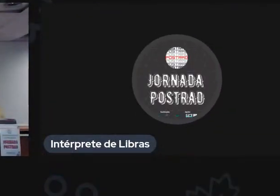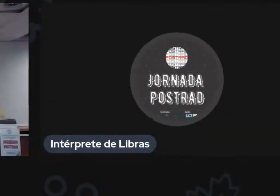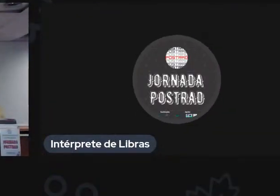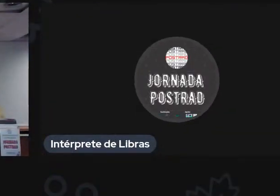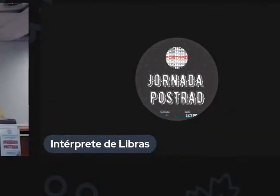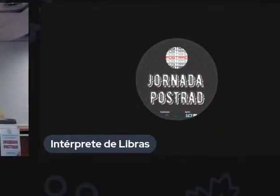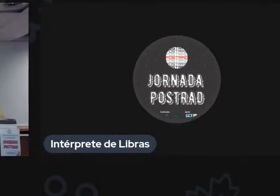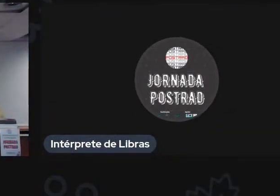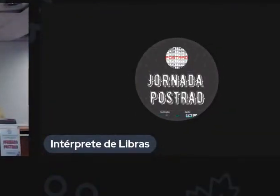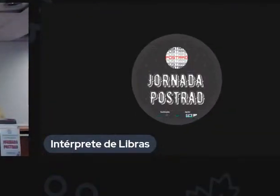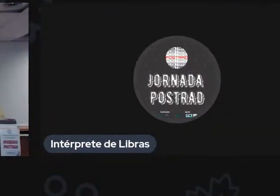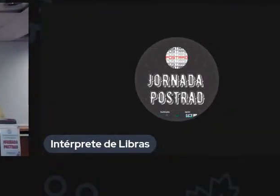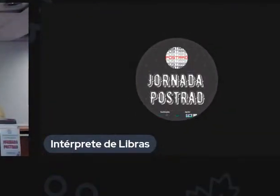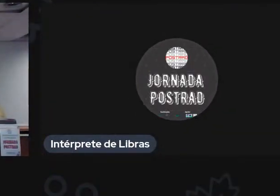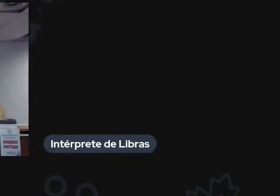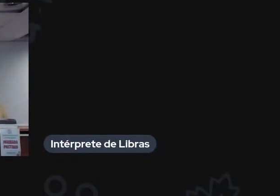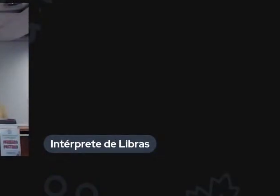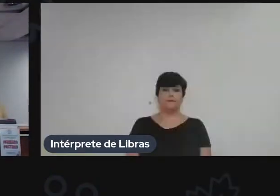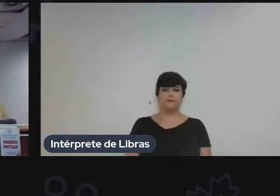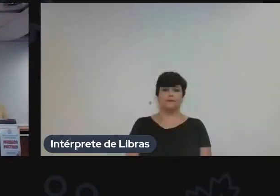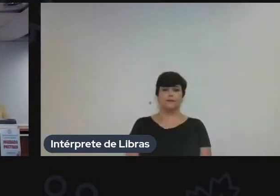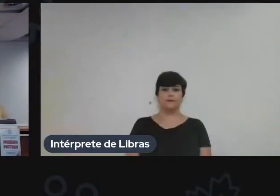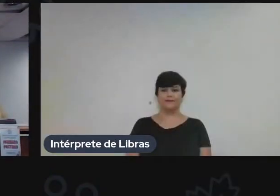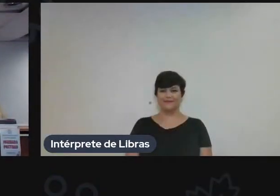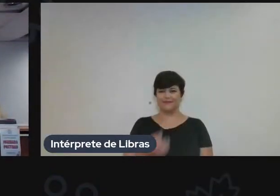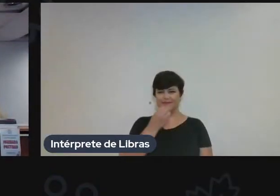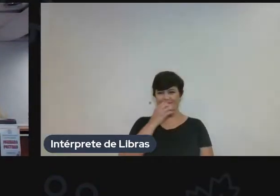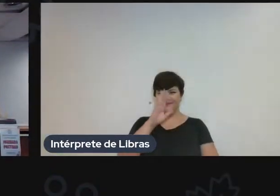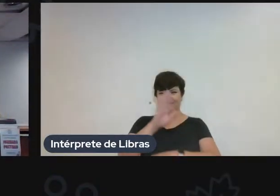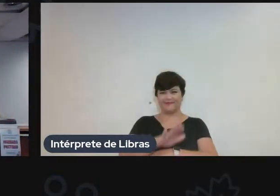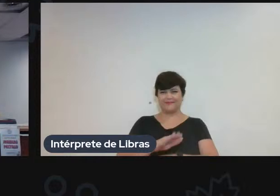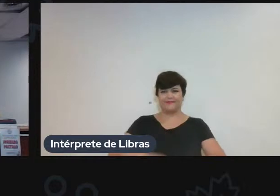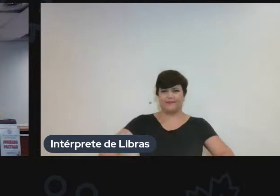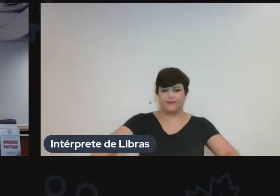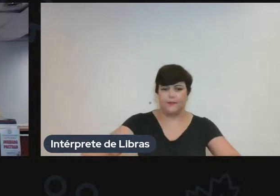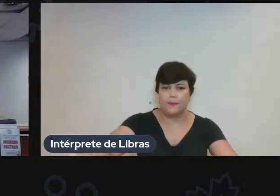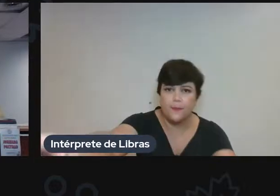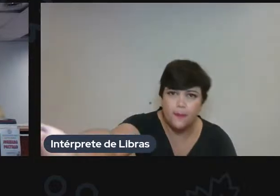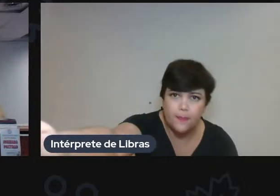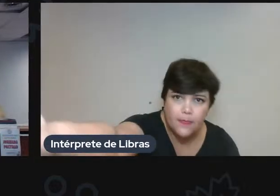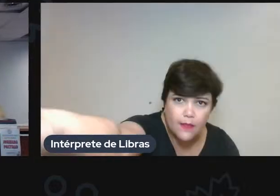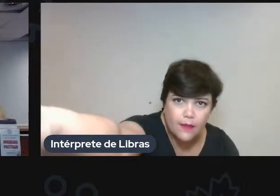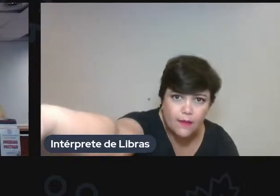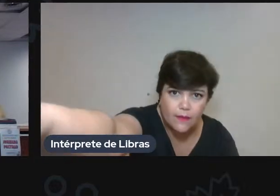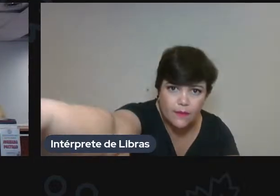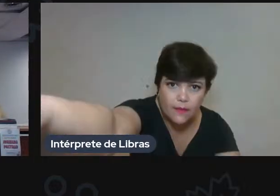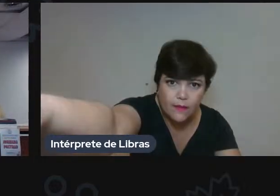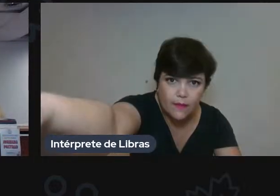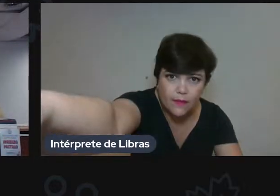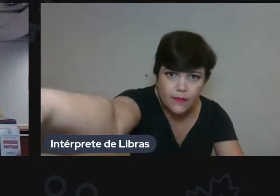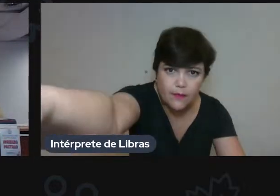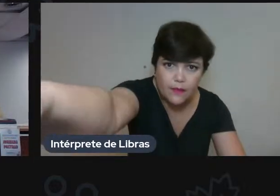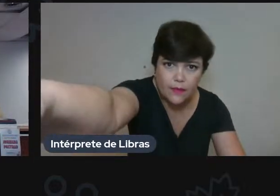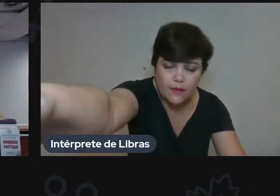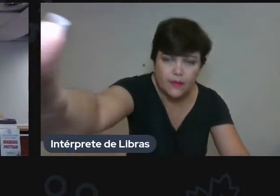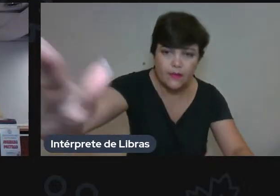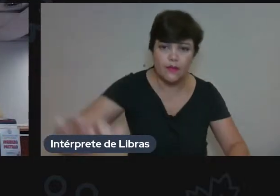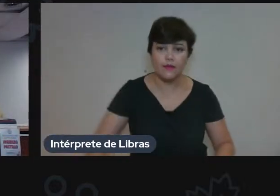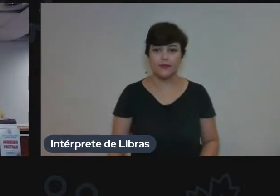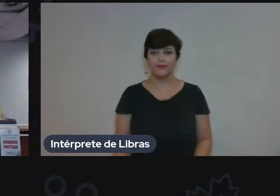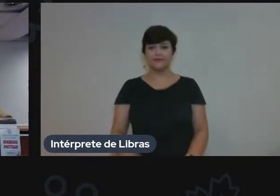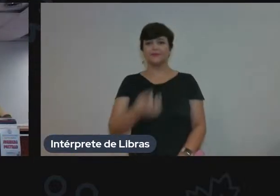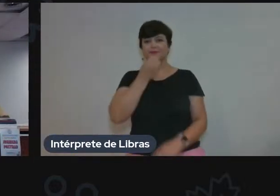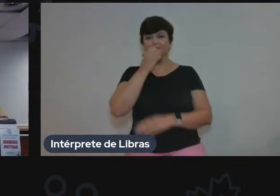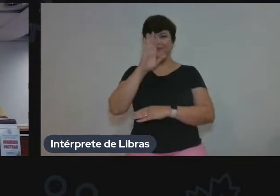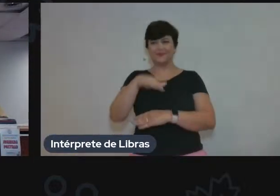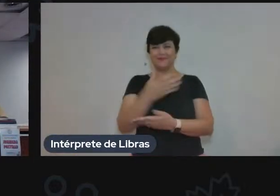...especializada, nós vamos ter cinco apresentações, sendo uma delas online. Nós vamos começar pela